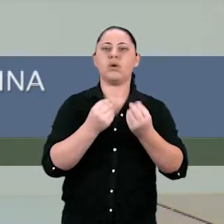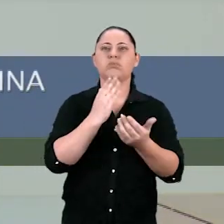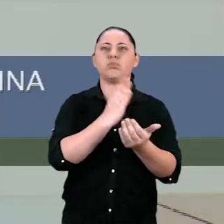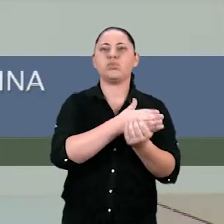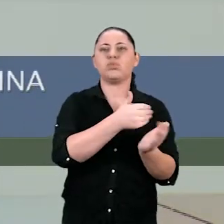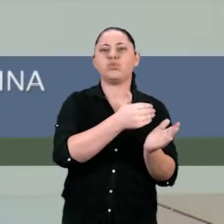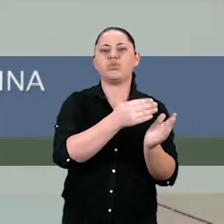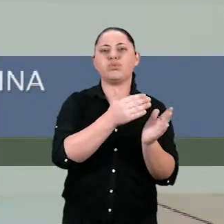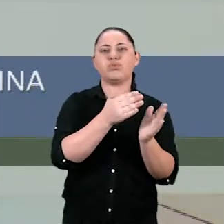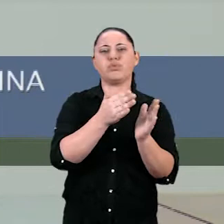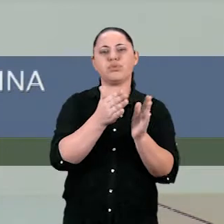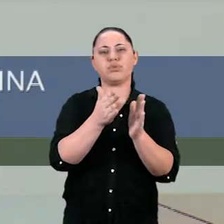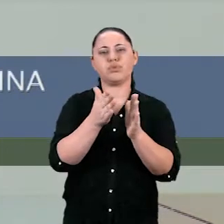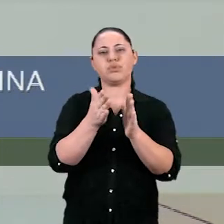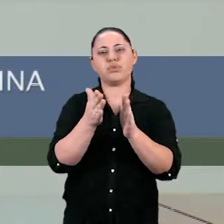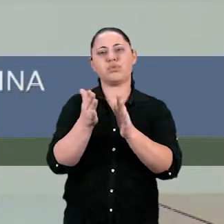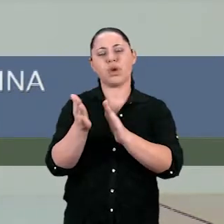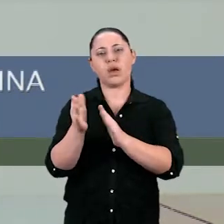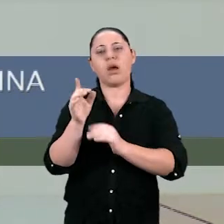né,